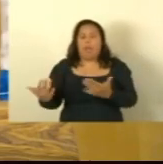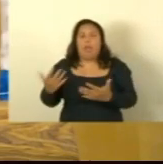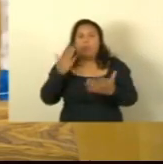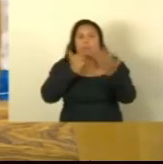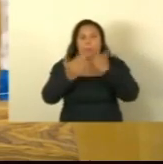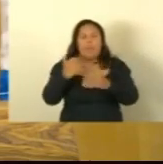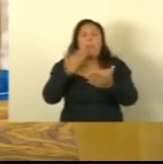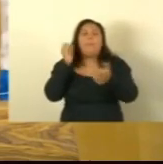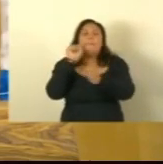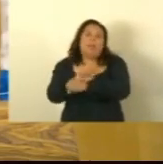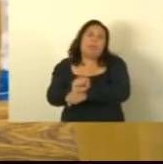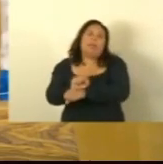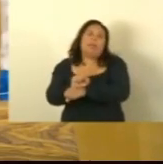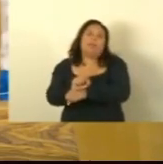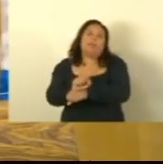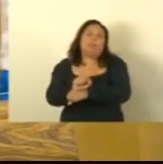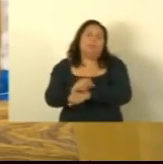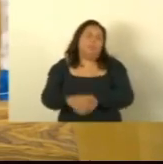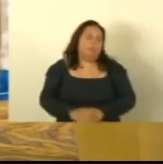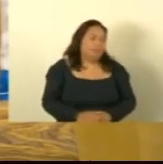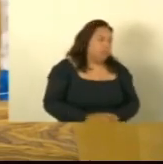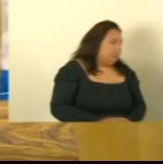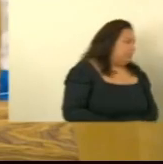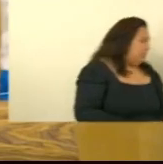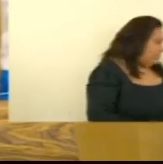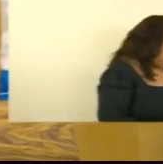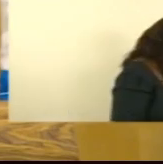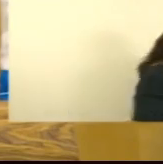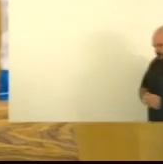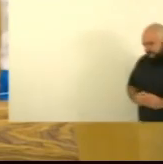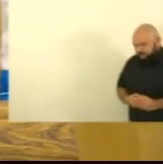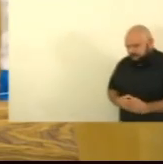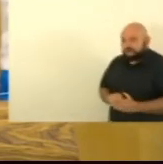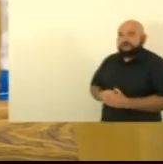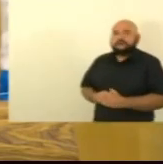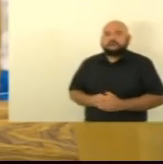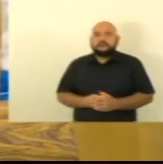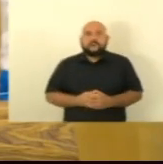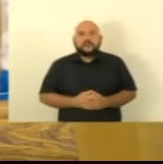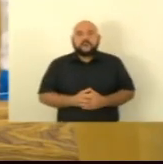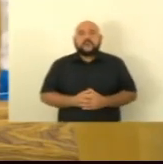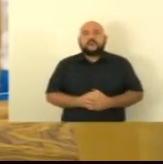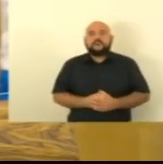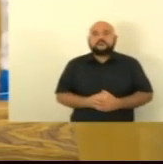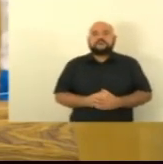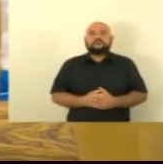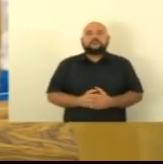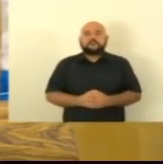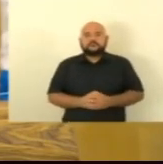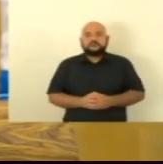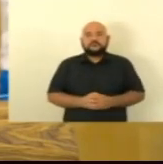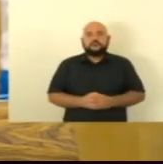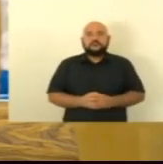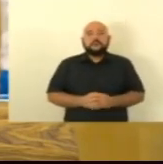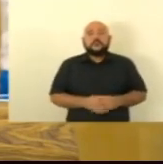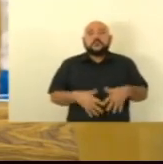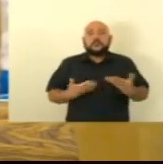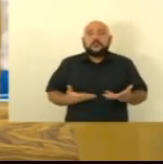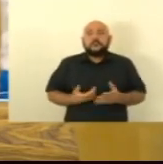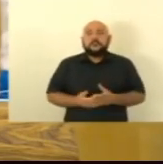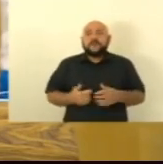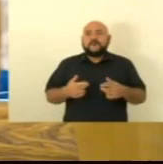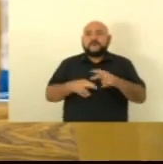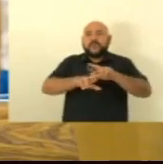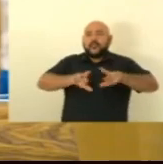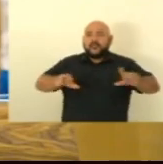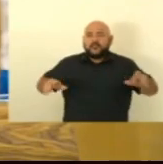chegou a se meter em política fiscal, que é a atribuição do Executivo. Todo esse desastre eclodiu